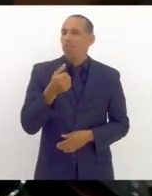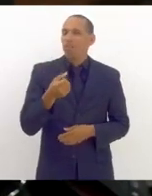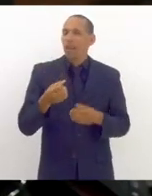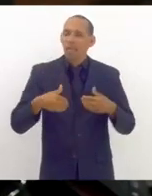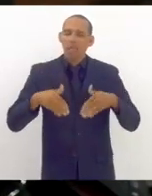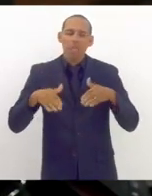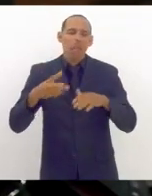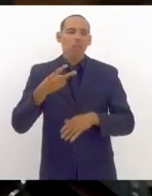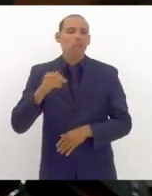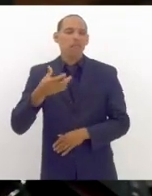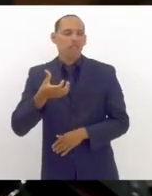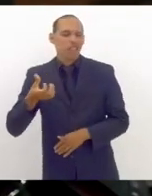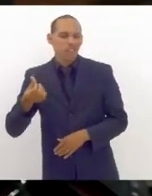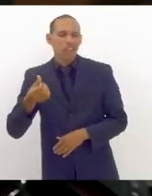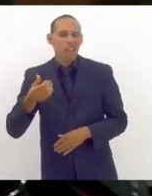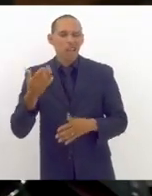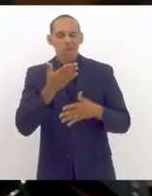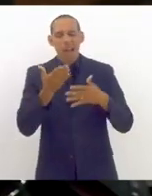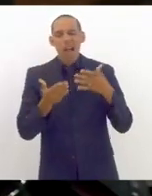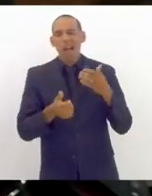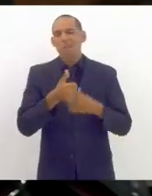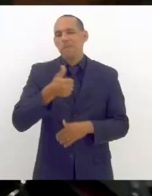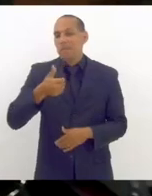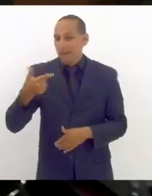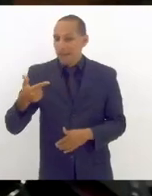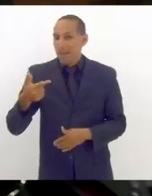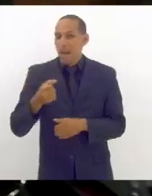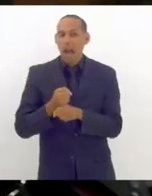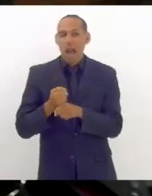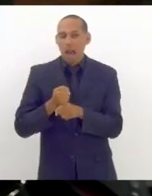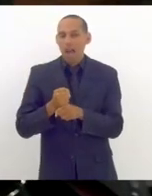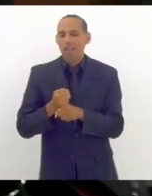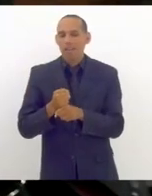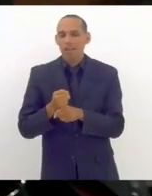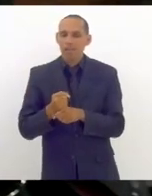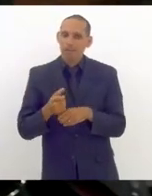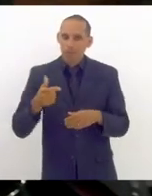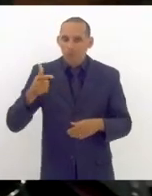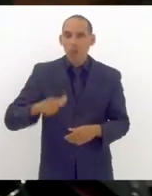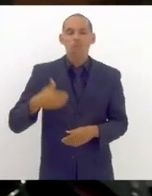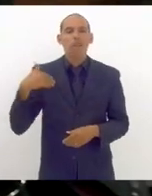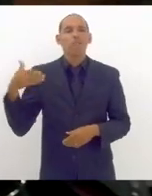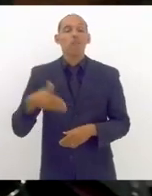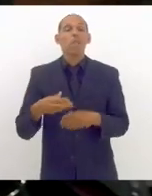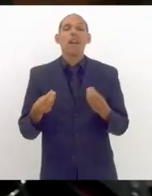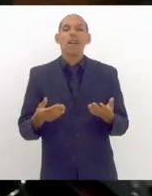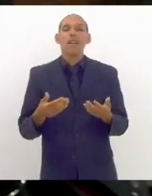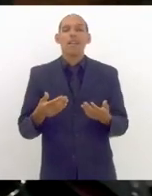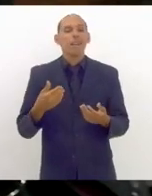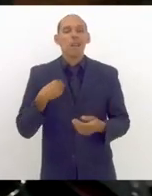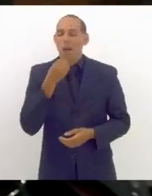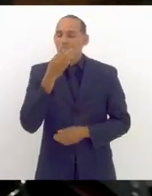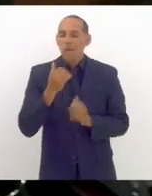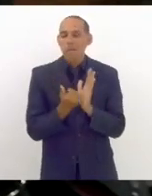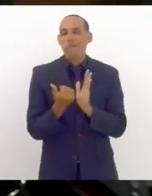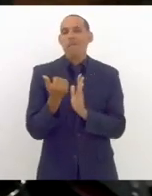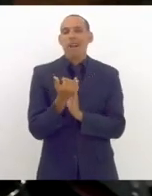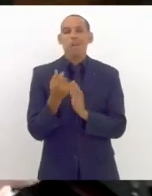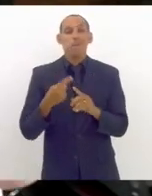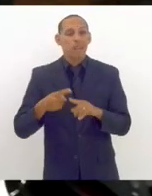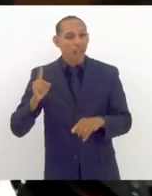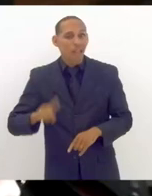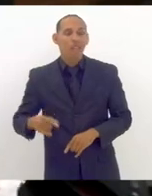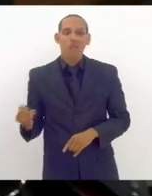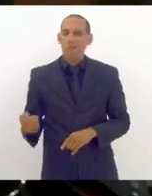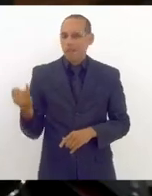para 26 parcela em 112 anos enfim de novo eu vim aqui para ser mais bonzinho ainda eu acho que é tão